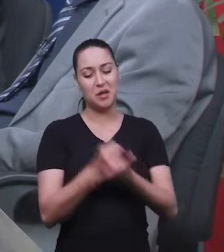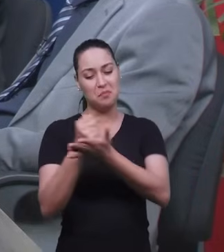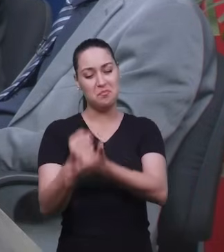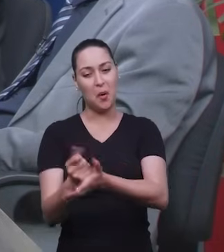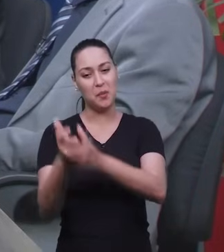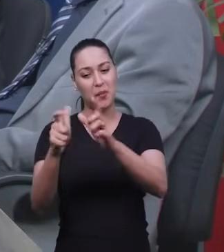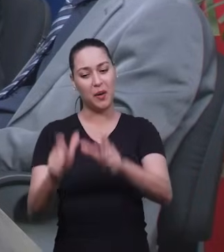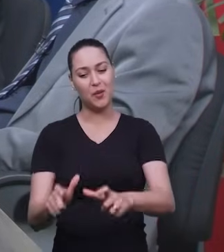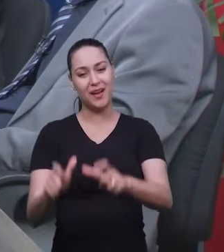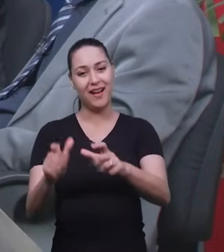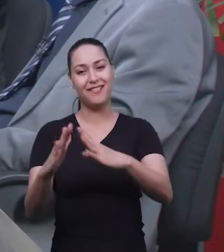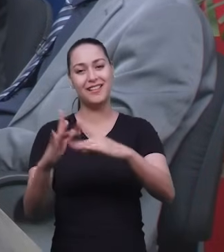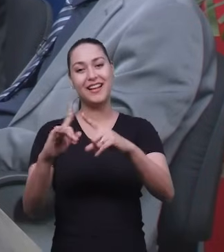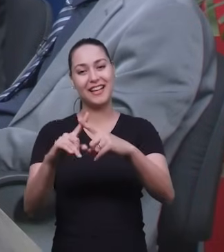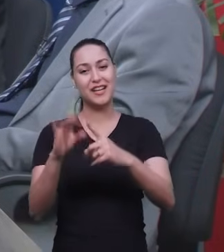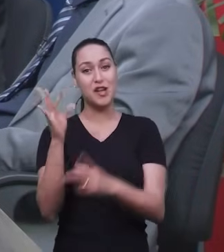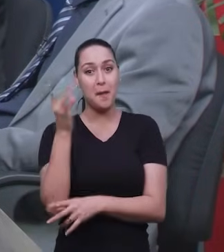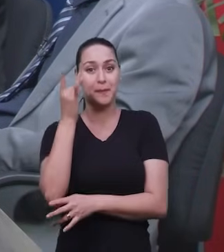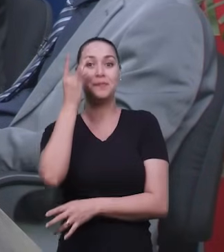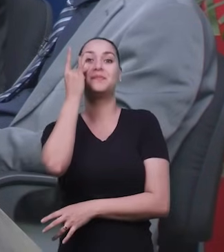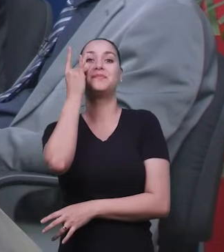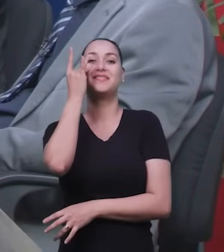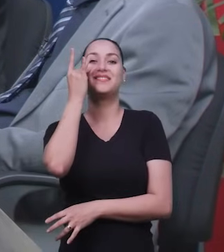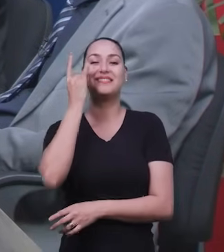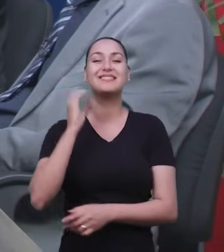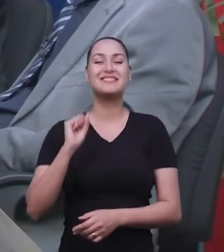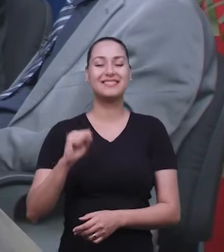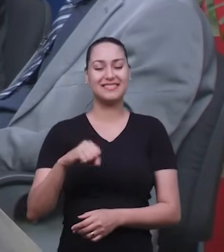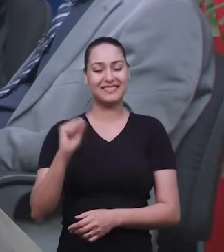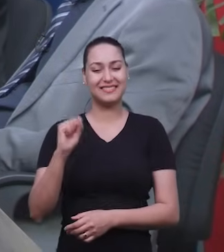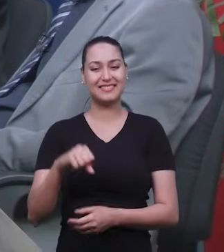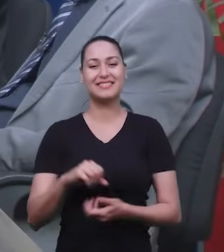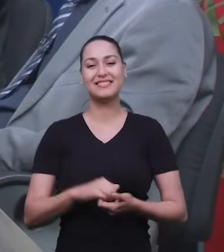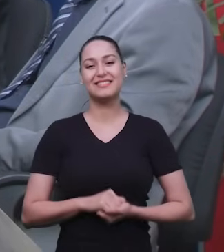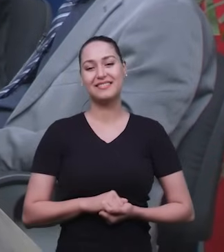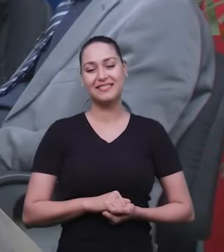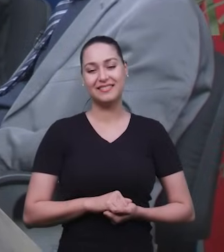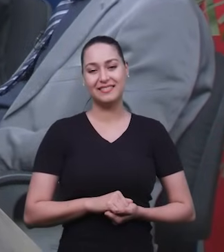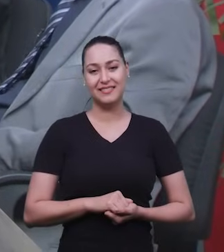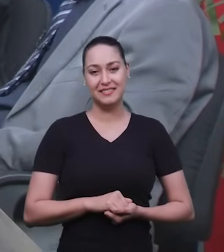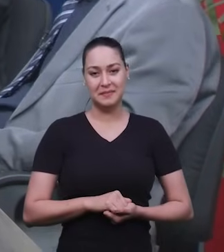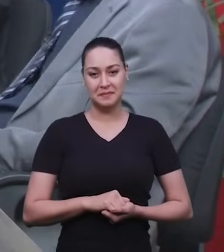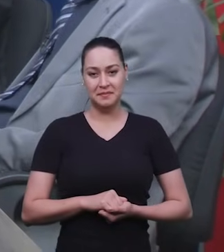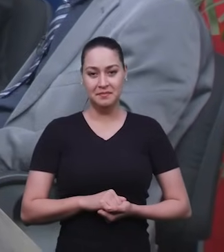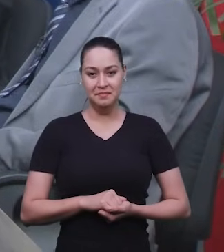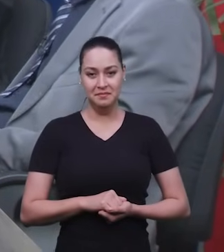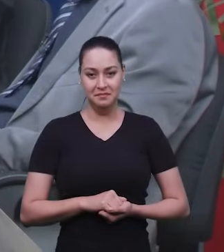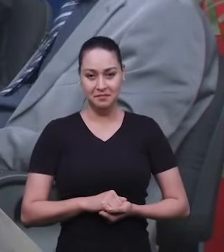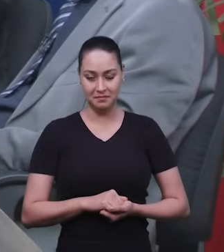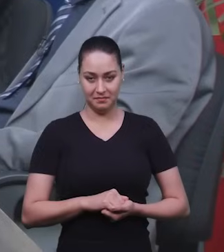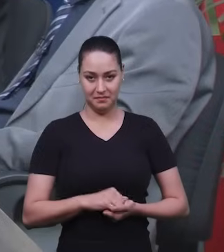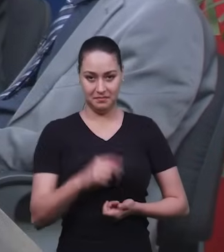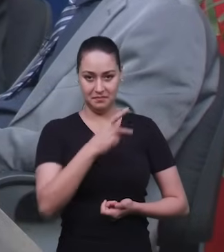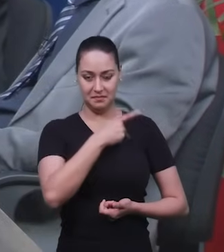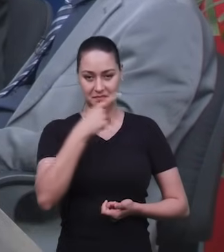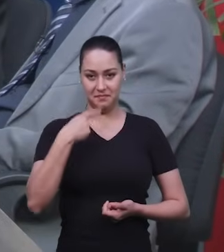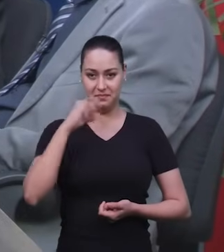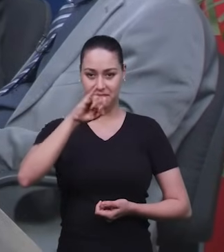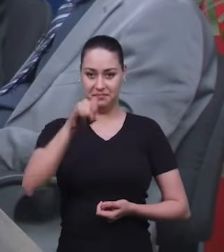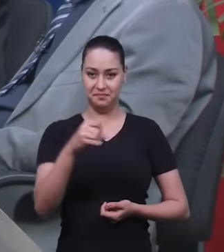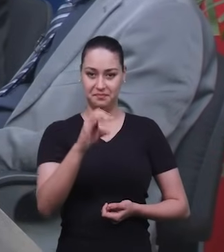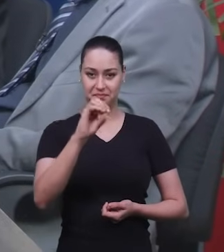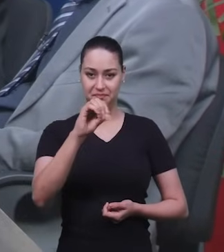atendimento mais intenso, mais personalizado. O pastor João da Mata também tinha de alguém